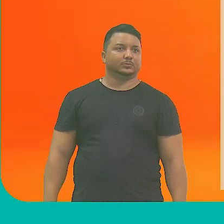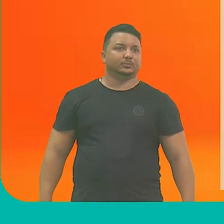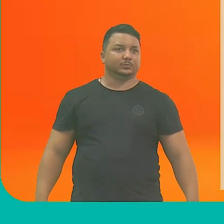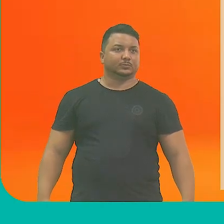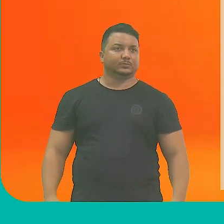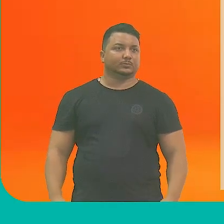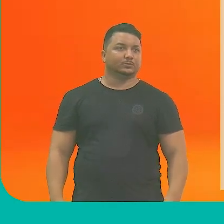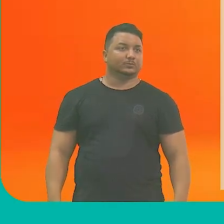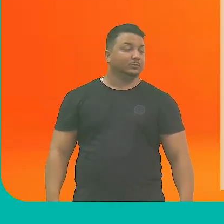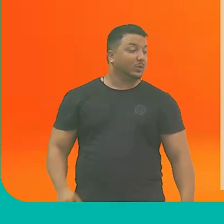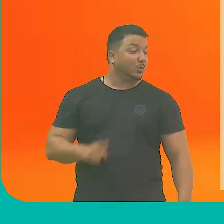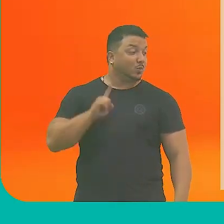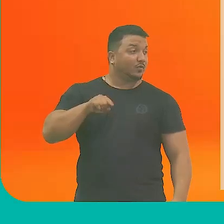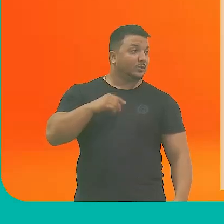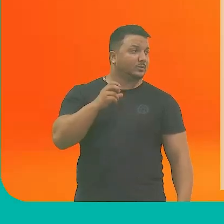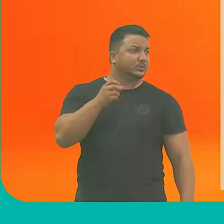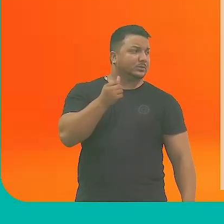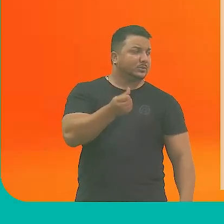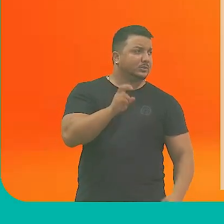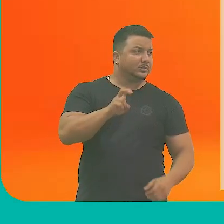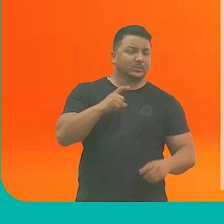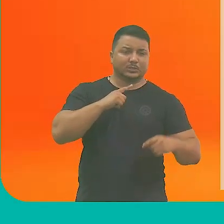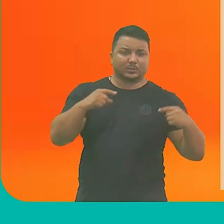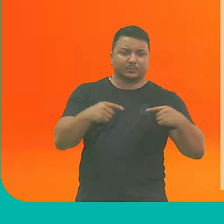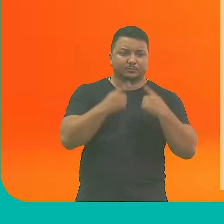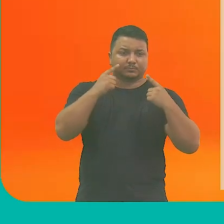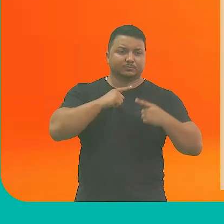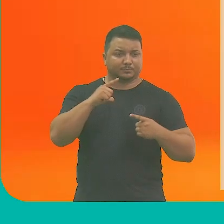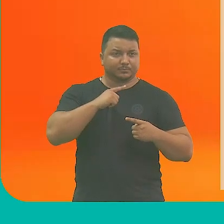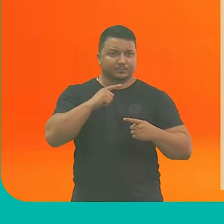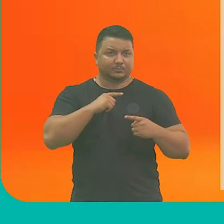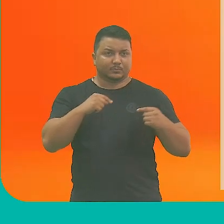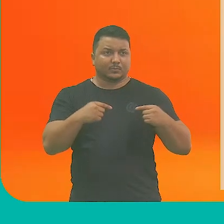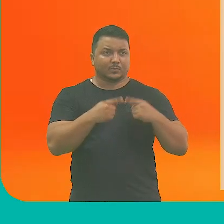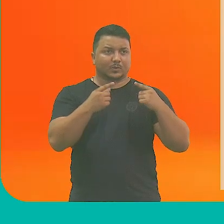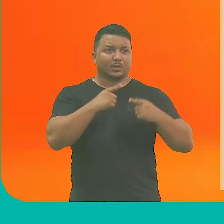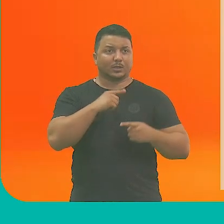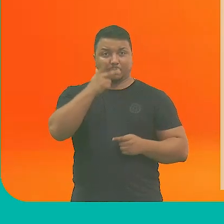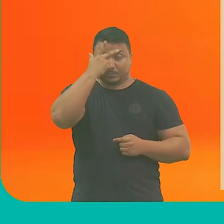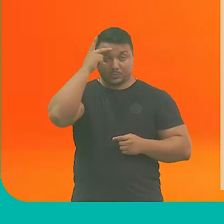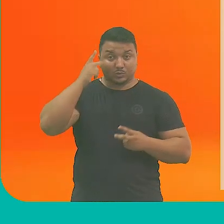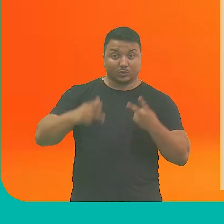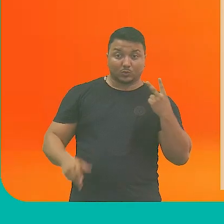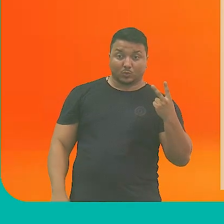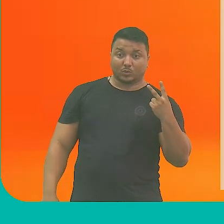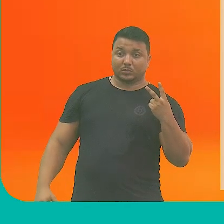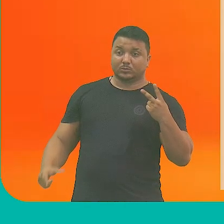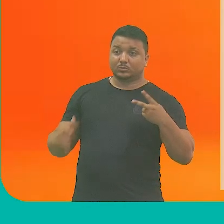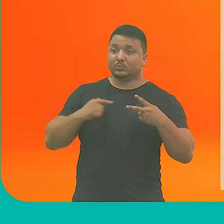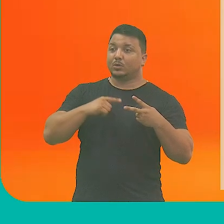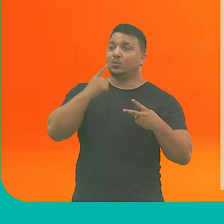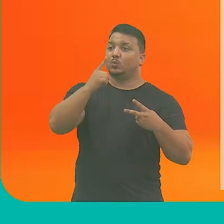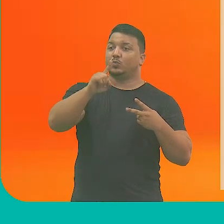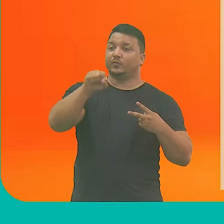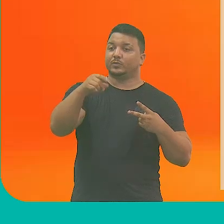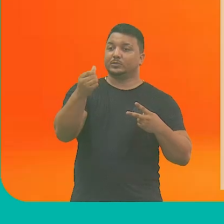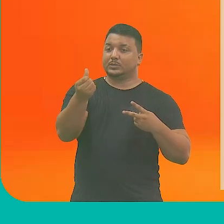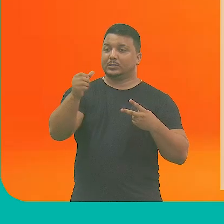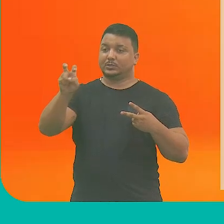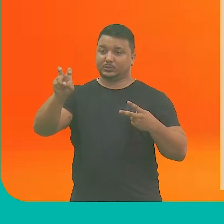1,65. 1,65 está aqui, ó. Essas 2 pessoas, elas têm